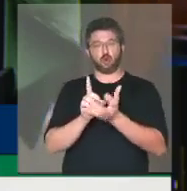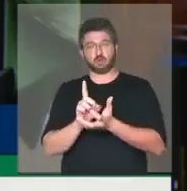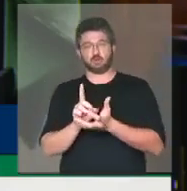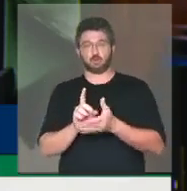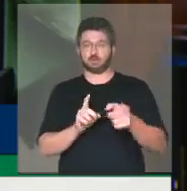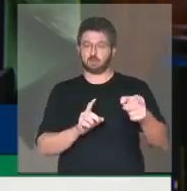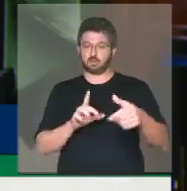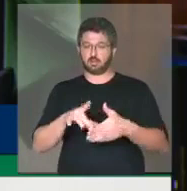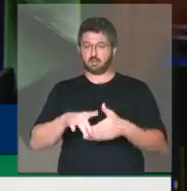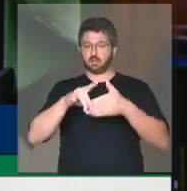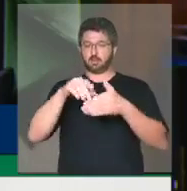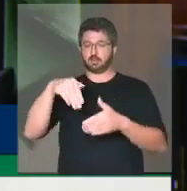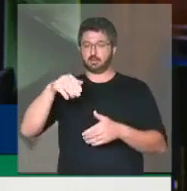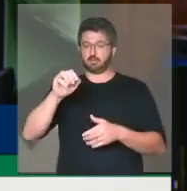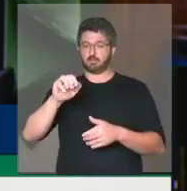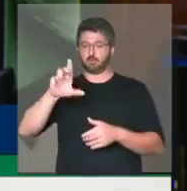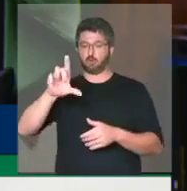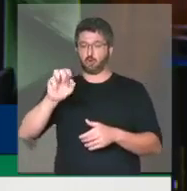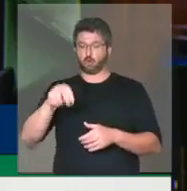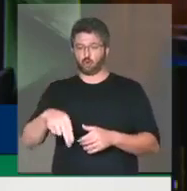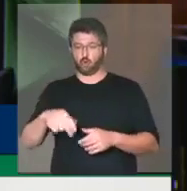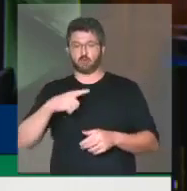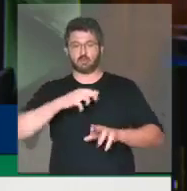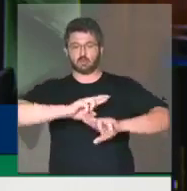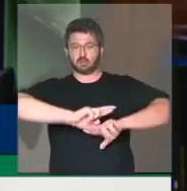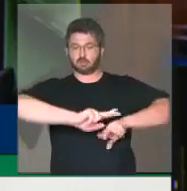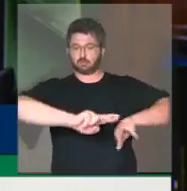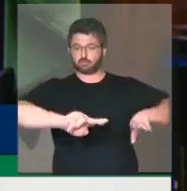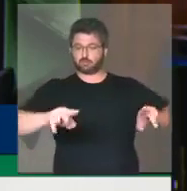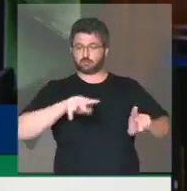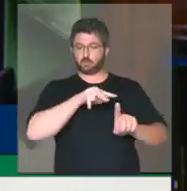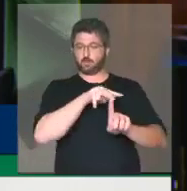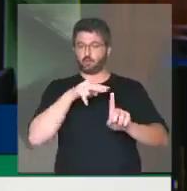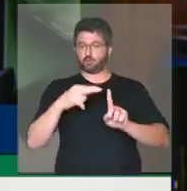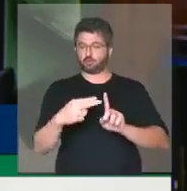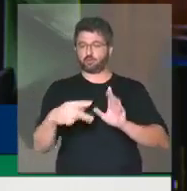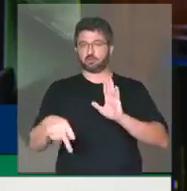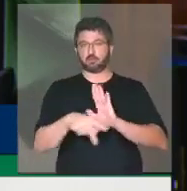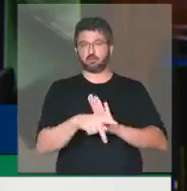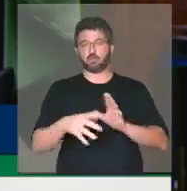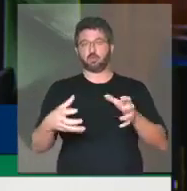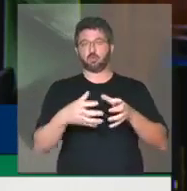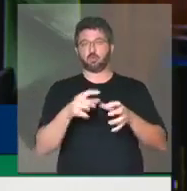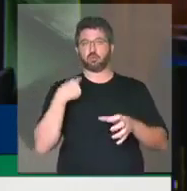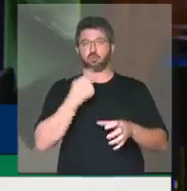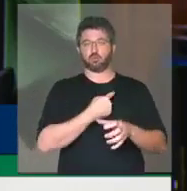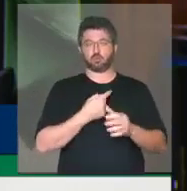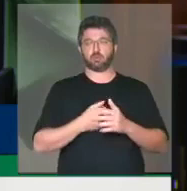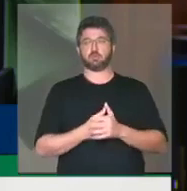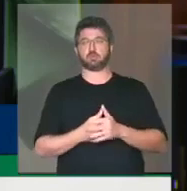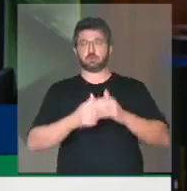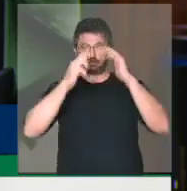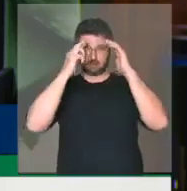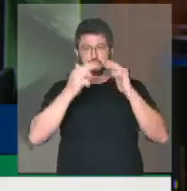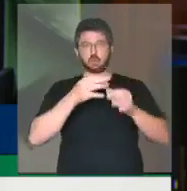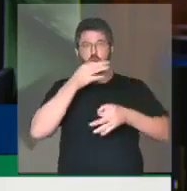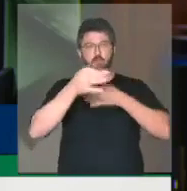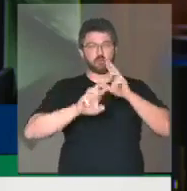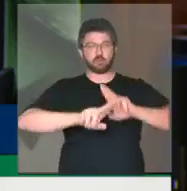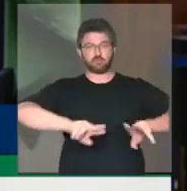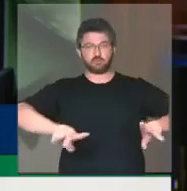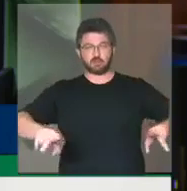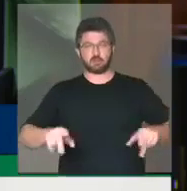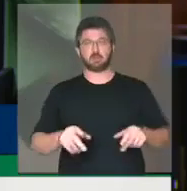Molon, respeitando a multiplicidade de opiniões da nossa bancada, respeitando as